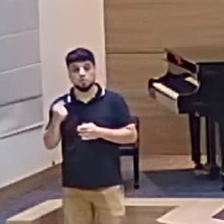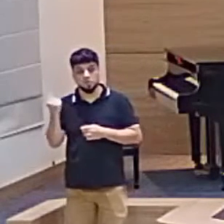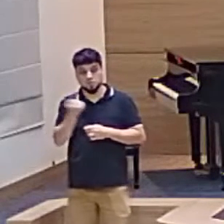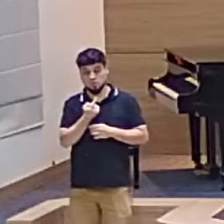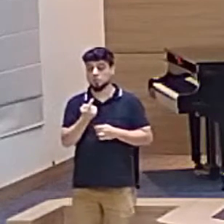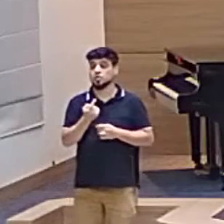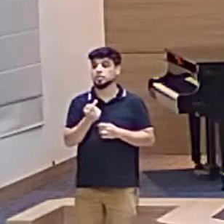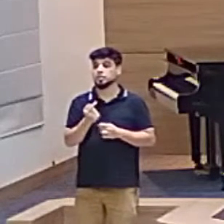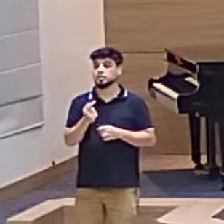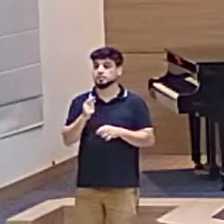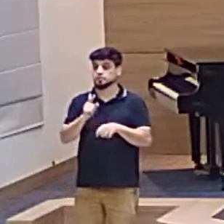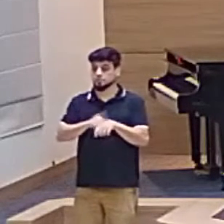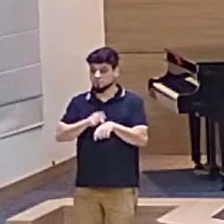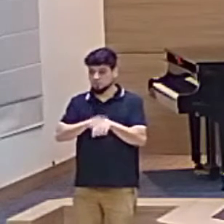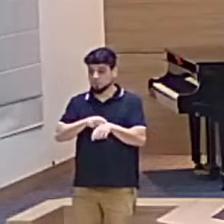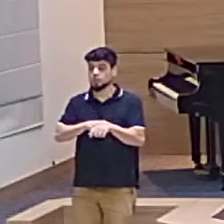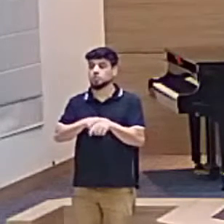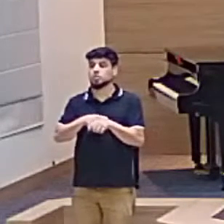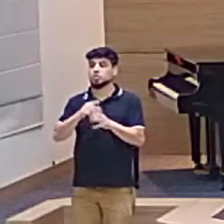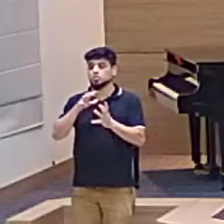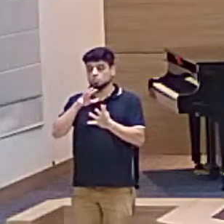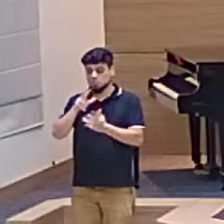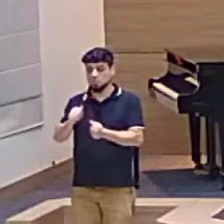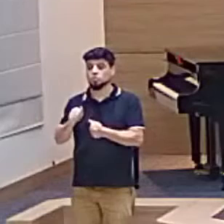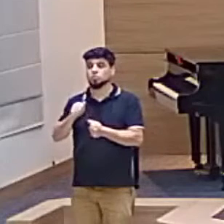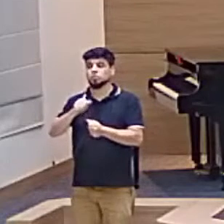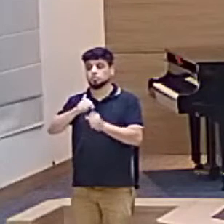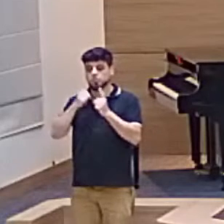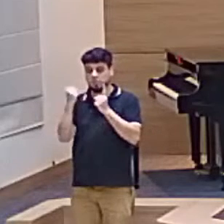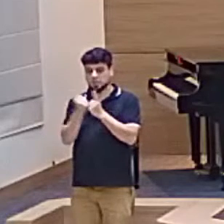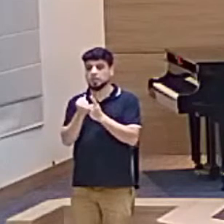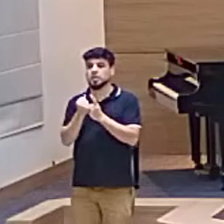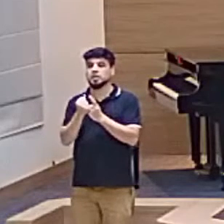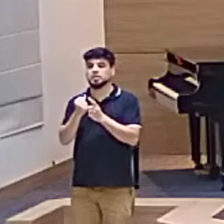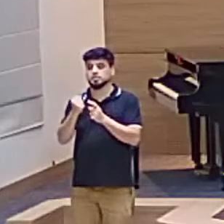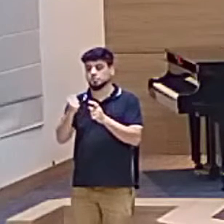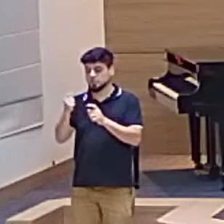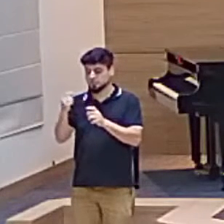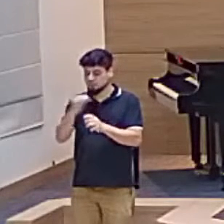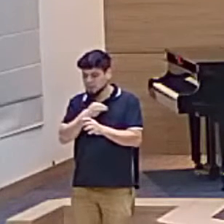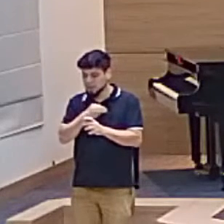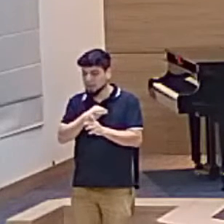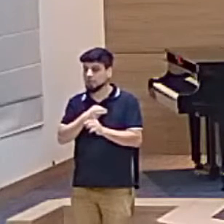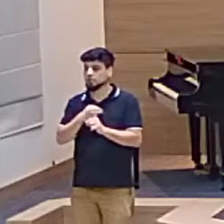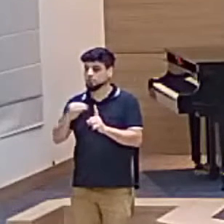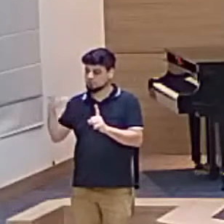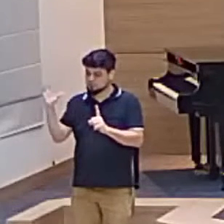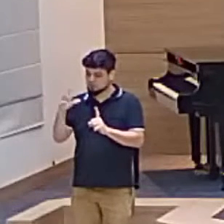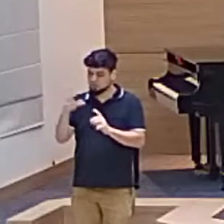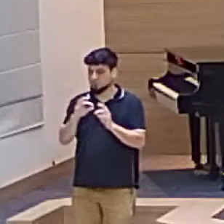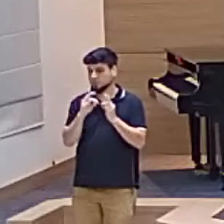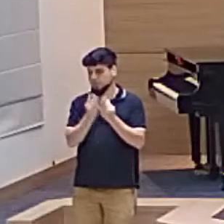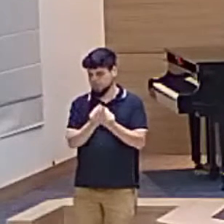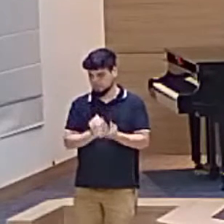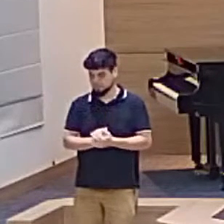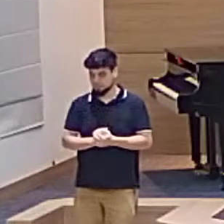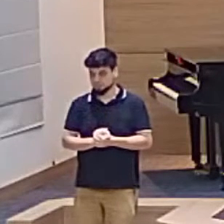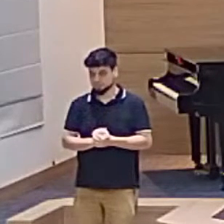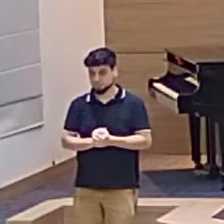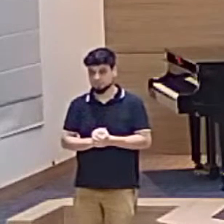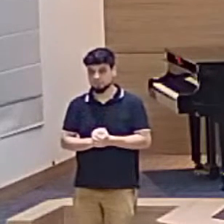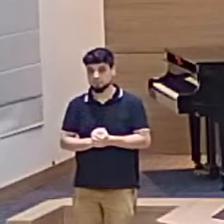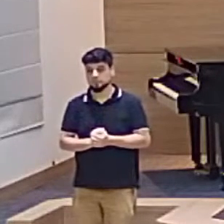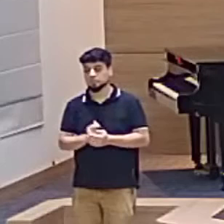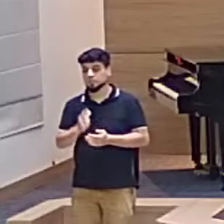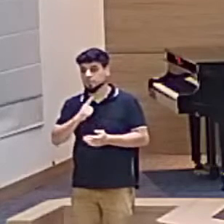mundo o pecado a sociedade está com os canhões apontados para família a alma